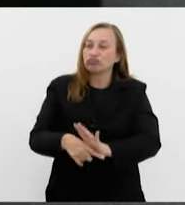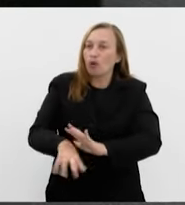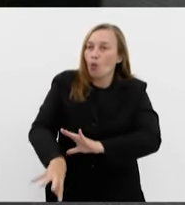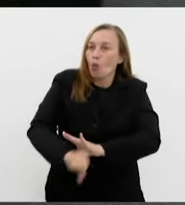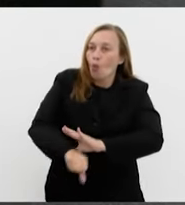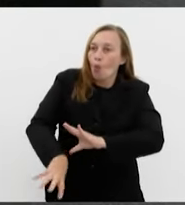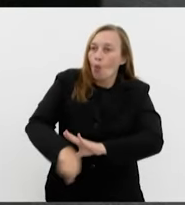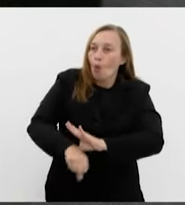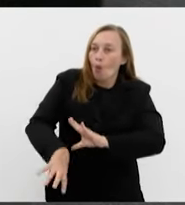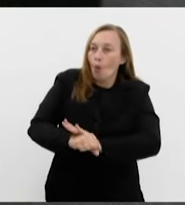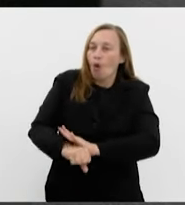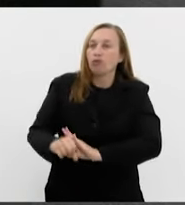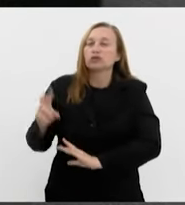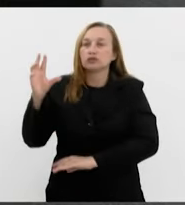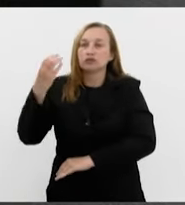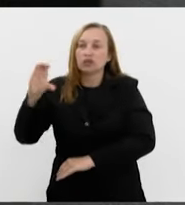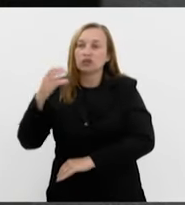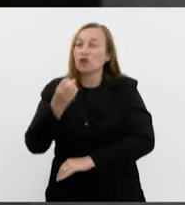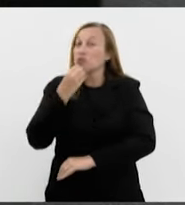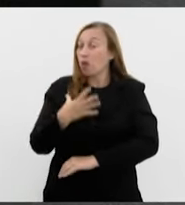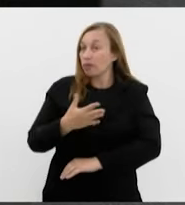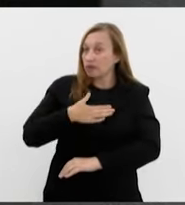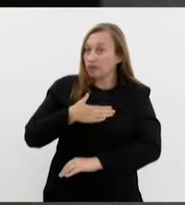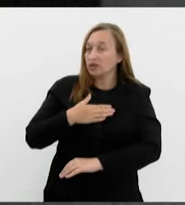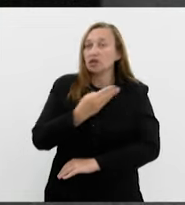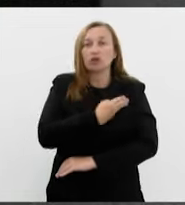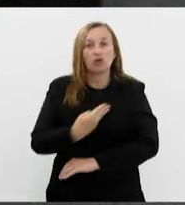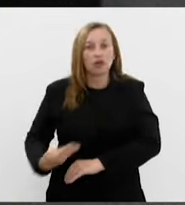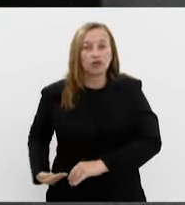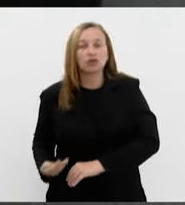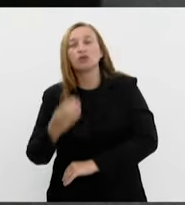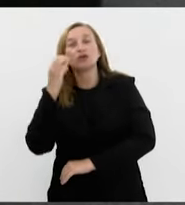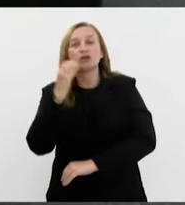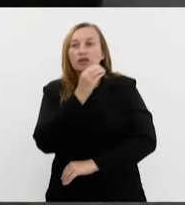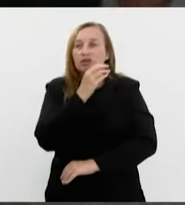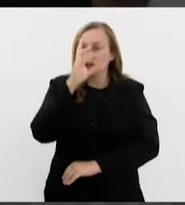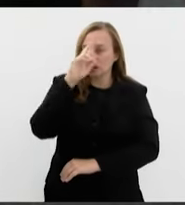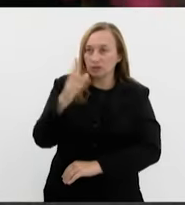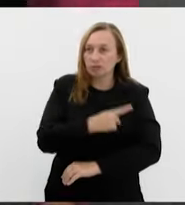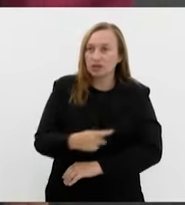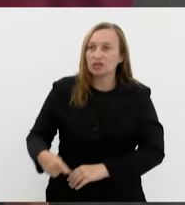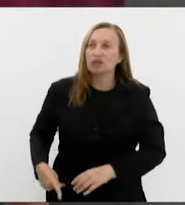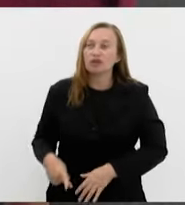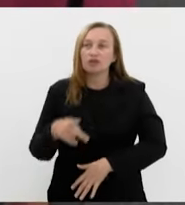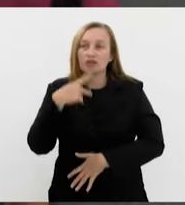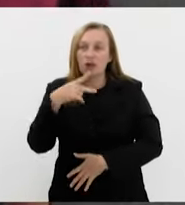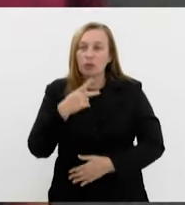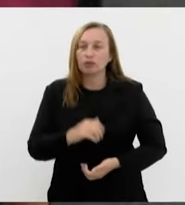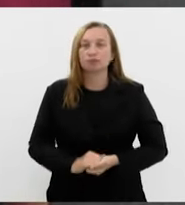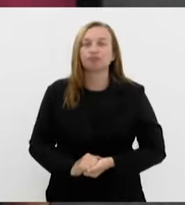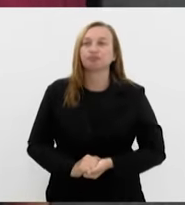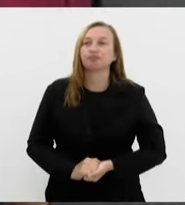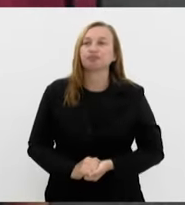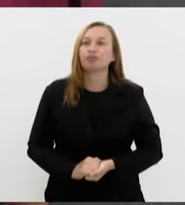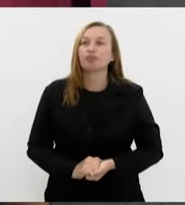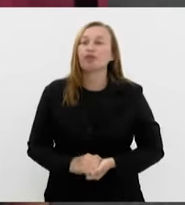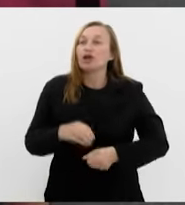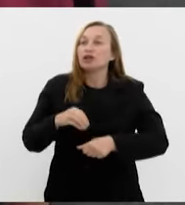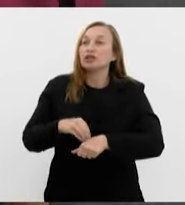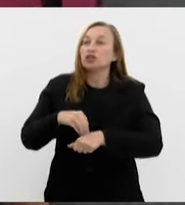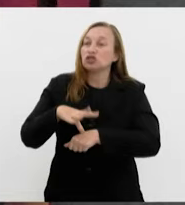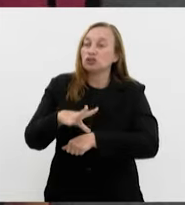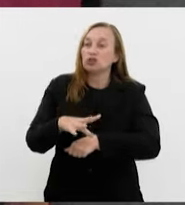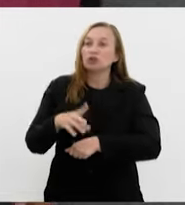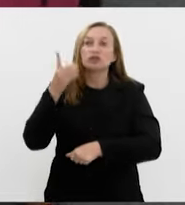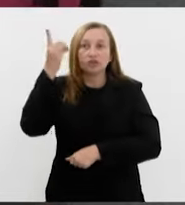aquilo foi suficiente para mim. E o governador Cláudio Castro, presidente, me indicou o seguinte, me indicou que o deputado